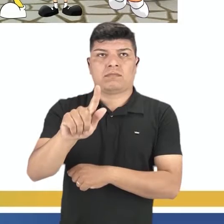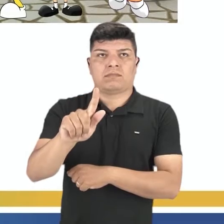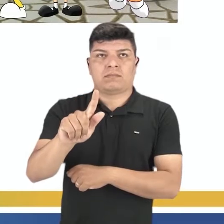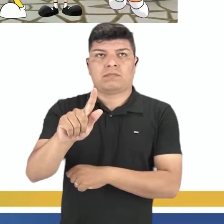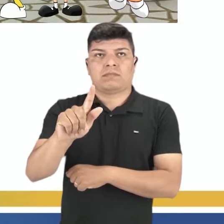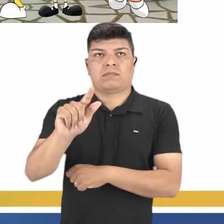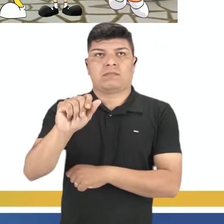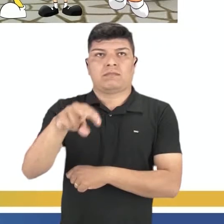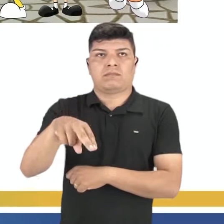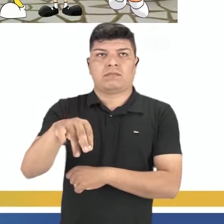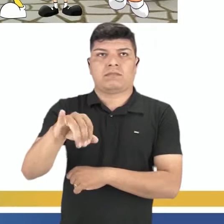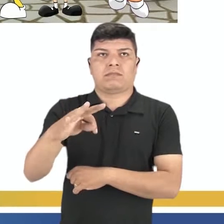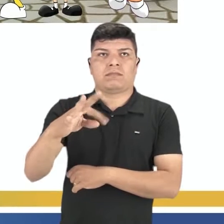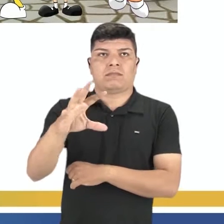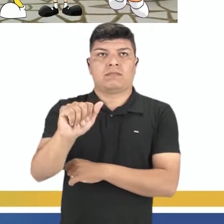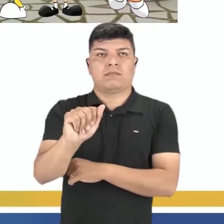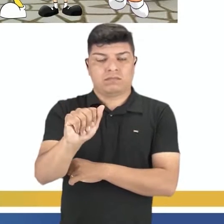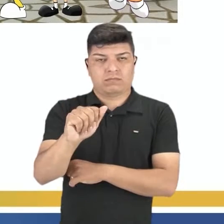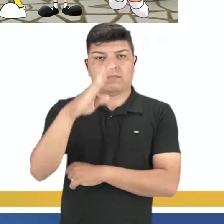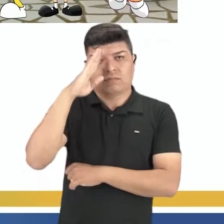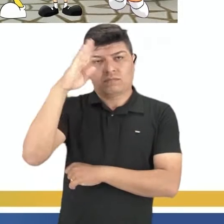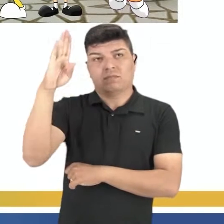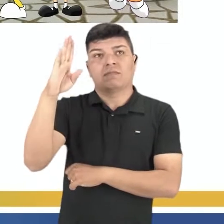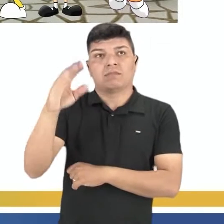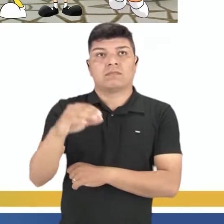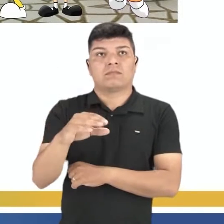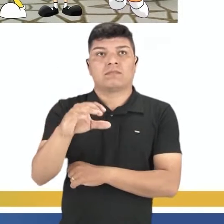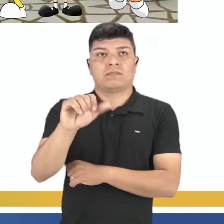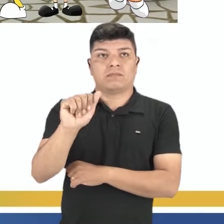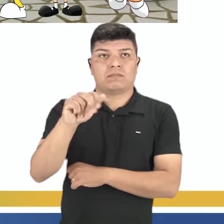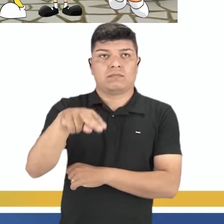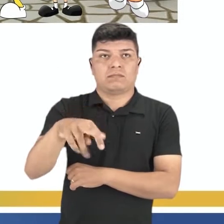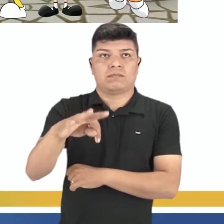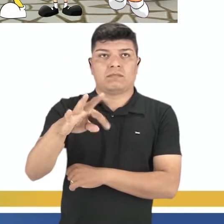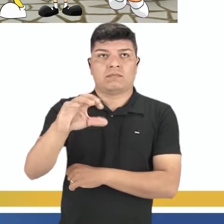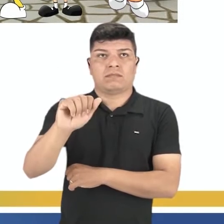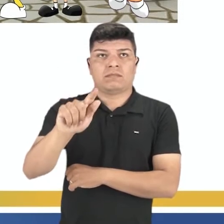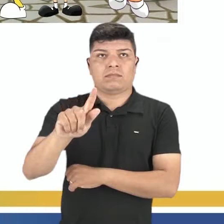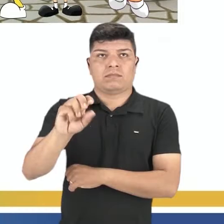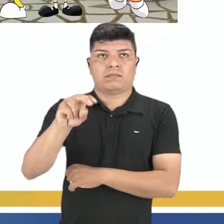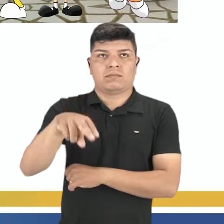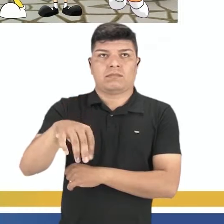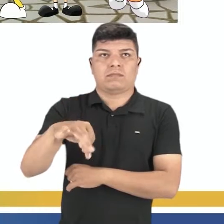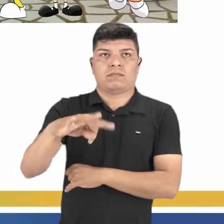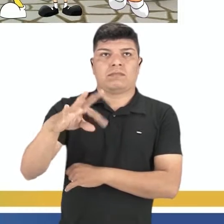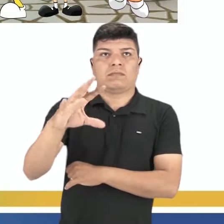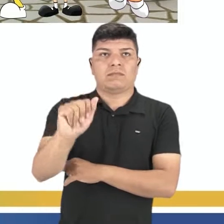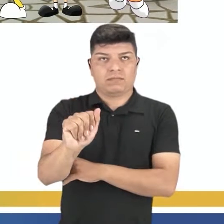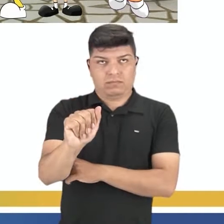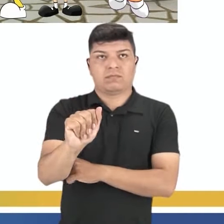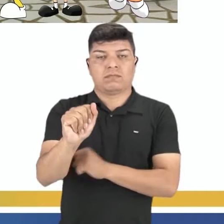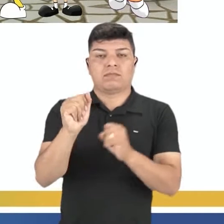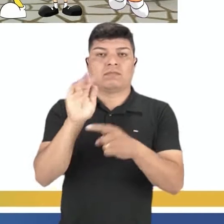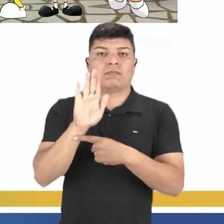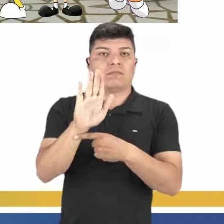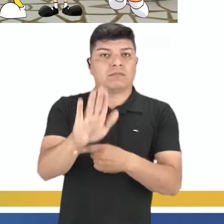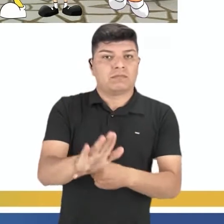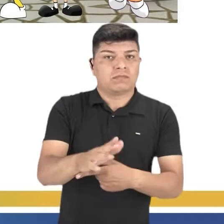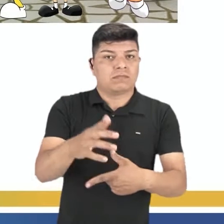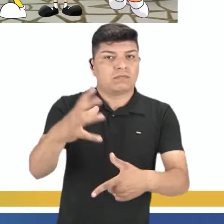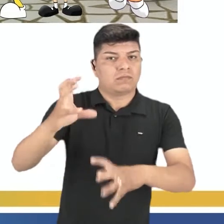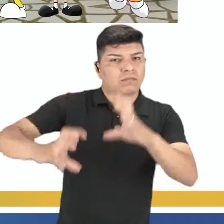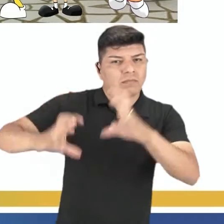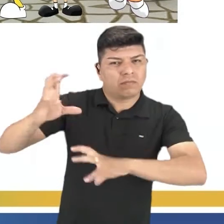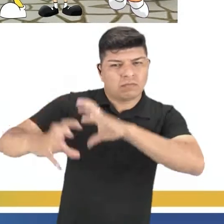conhecem como personagem principal. Eles podem ser o antagonista, que é aquele que ajuda a causar o conflito,